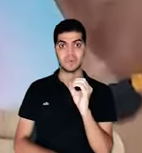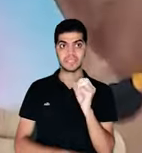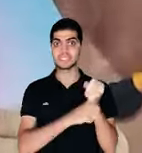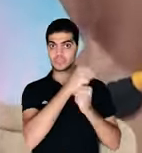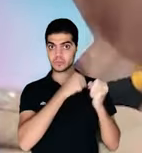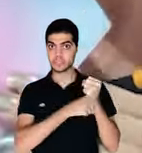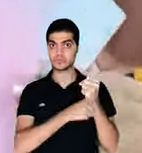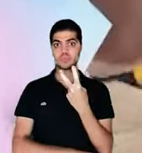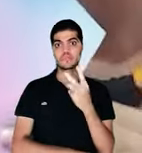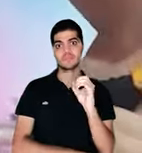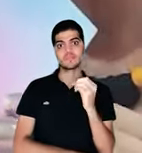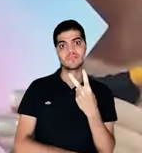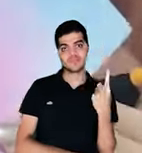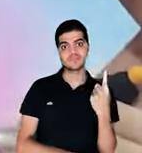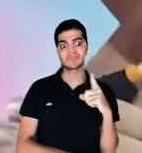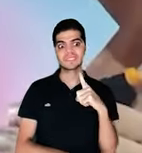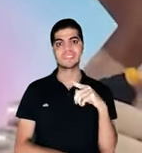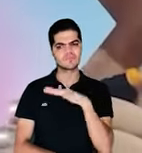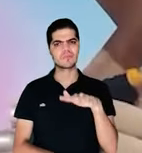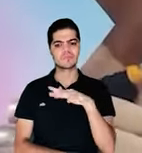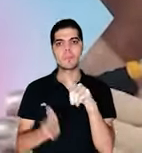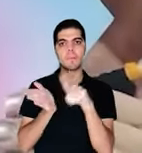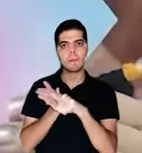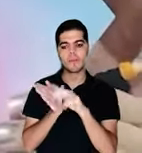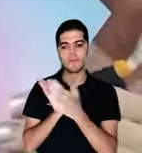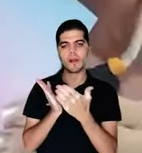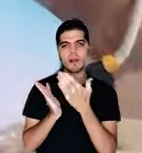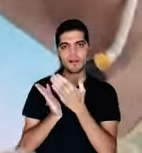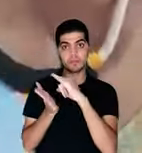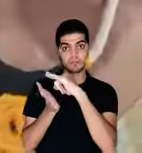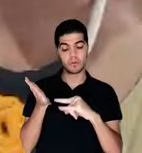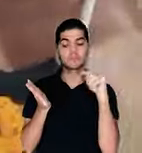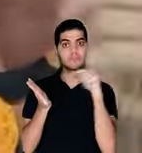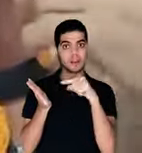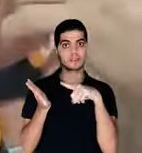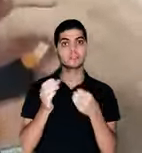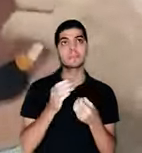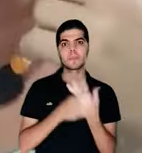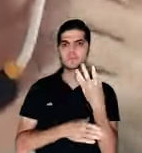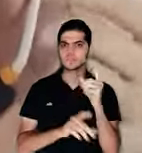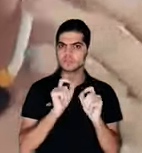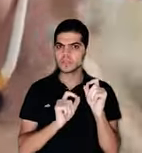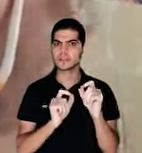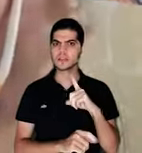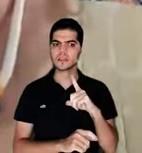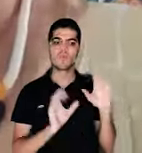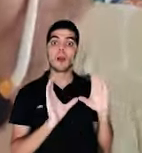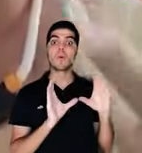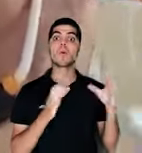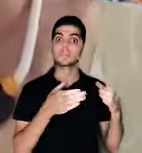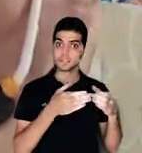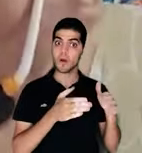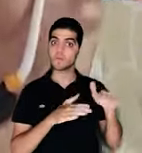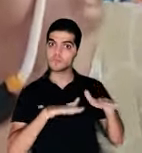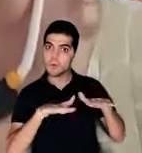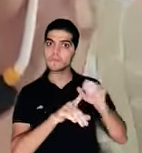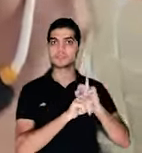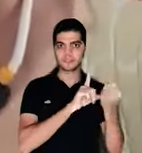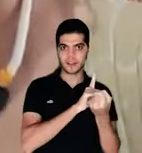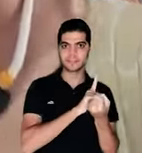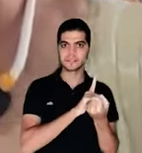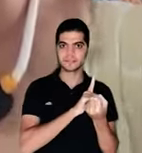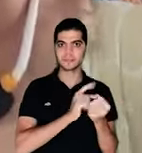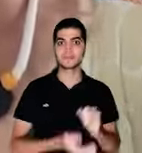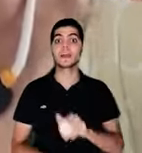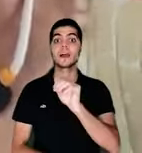2021 tudo está aqui nesse doce e que é produzido por uma uma organização dos movimentos sociais